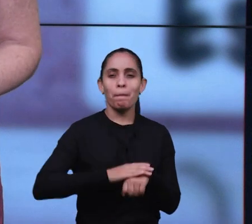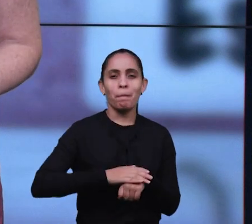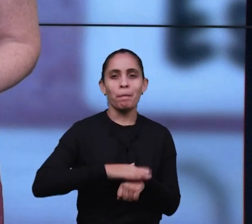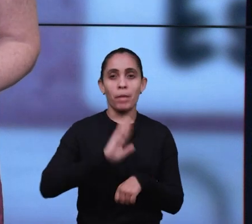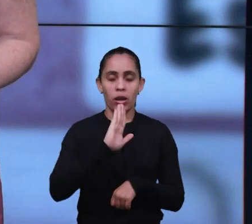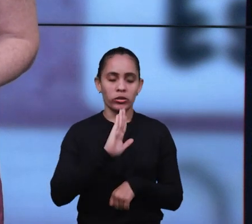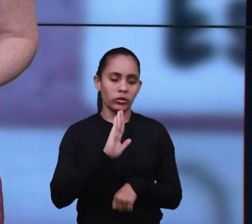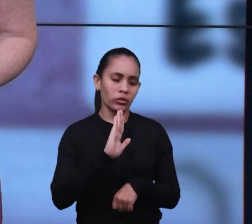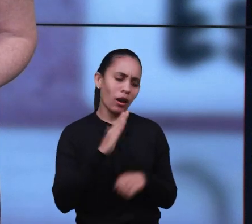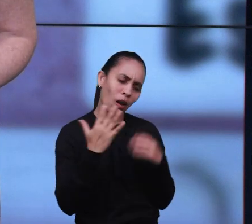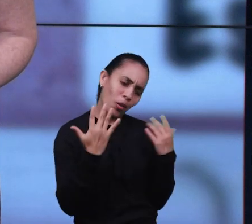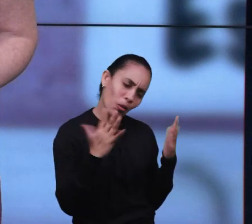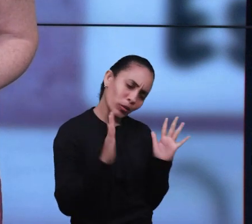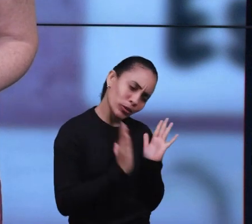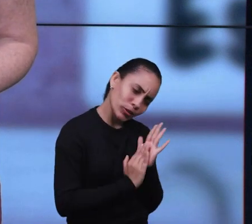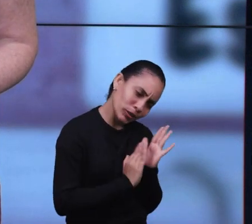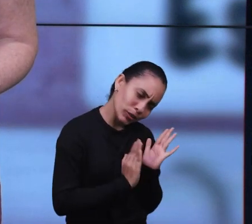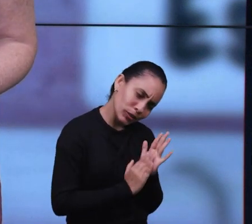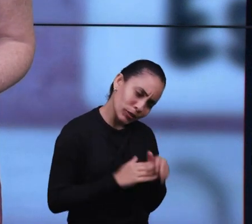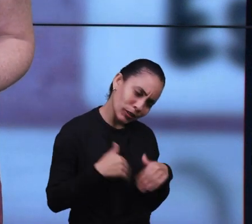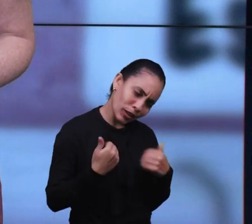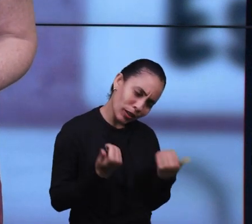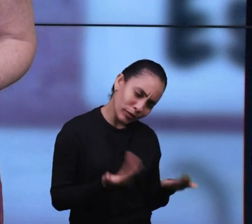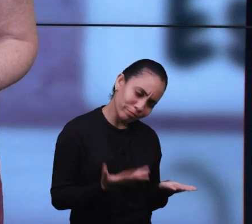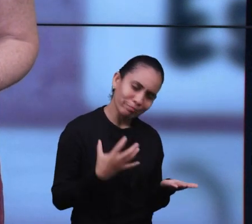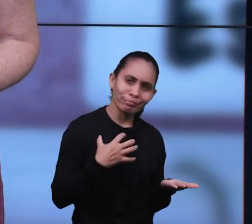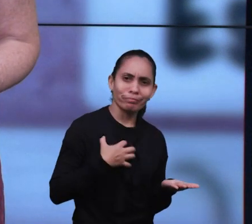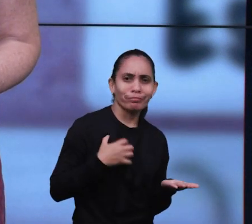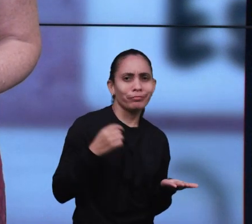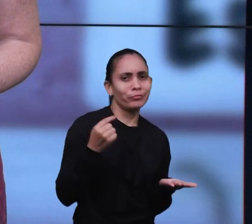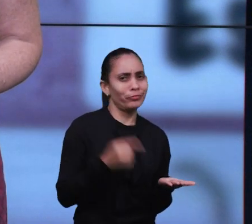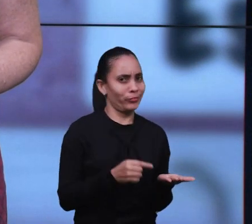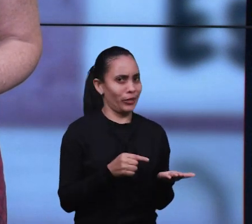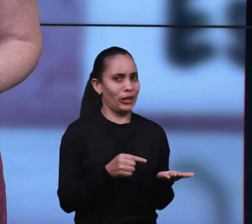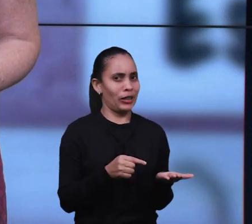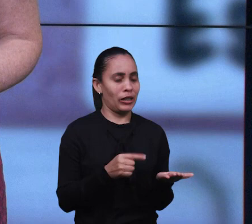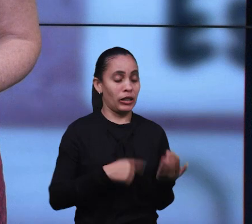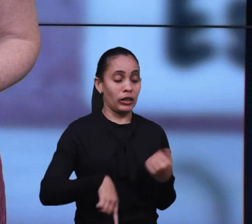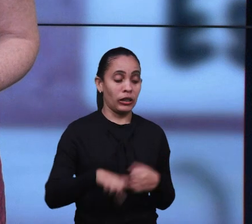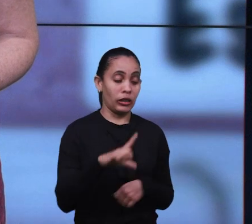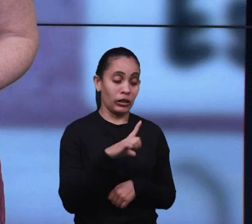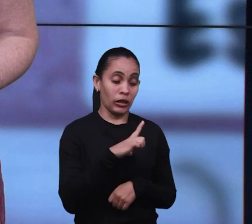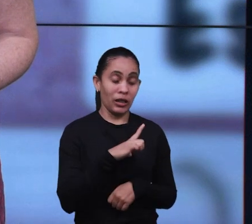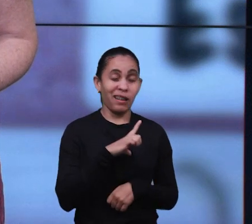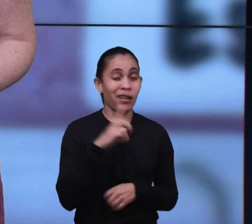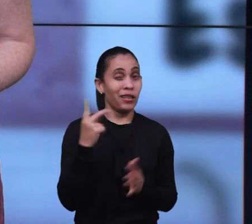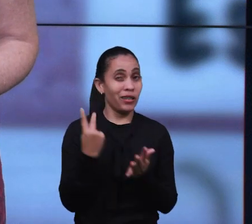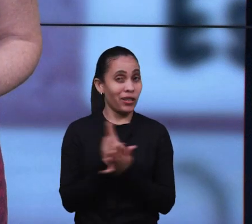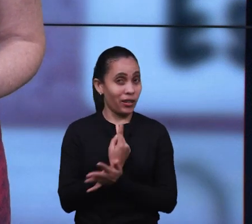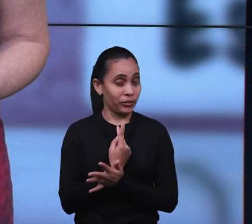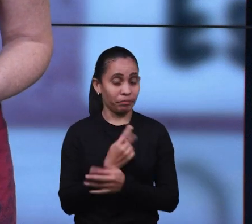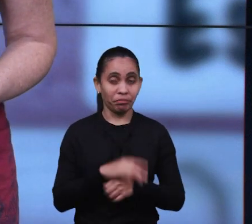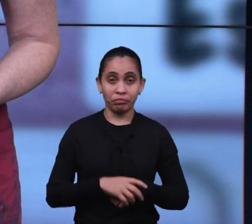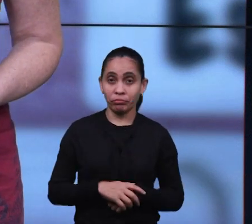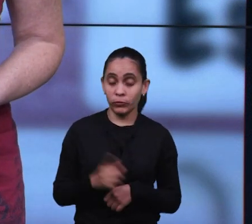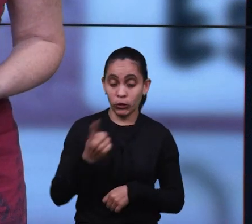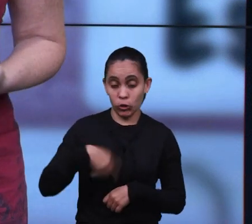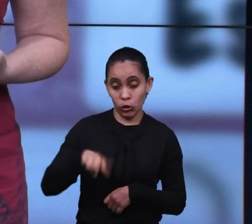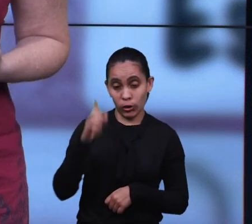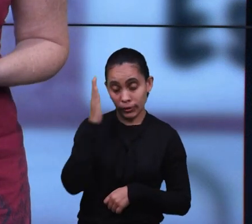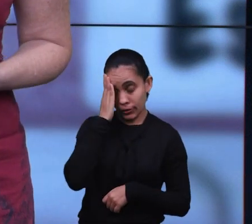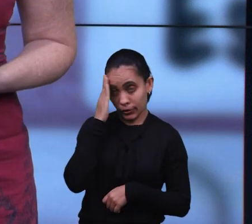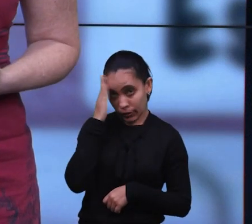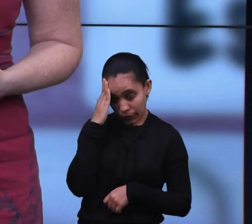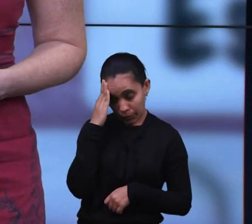maior. Então, elogie e recompensa as atitudes positivas e reprove as negativas.